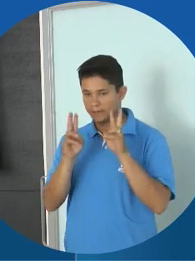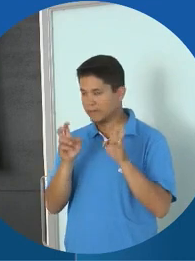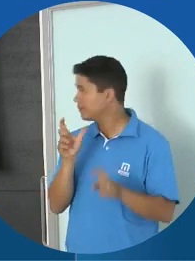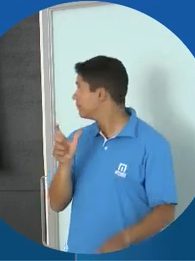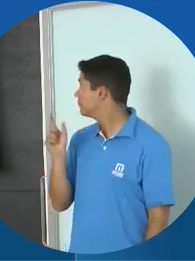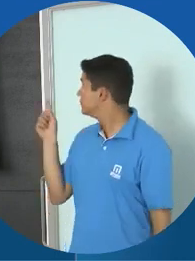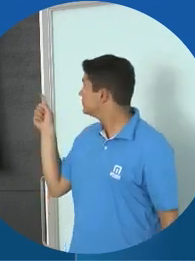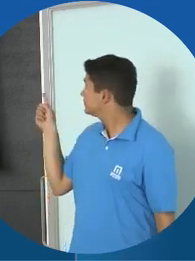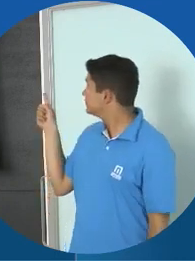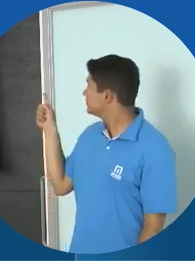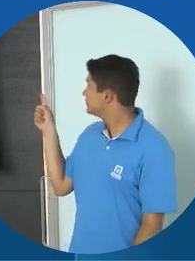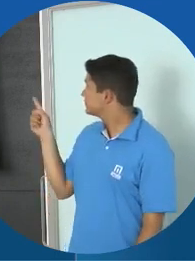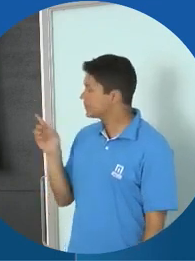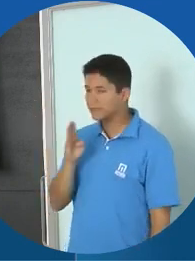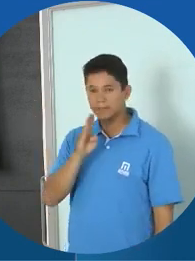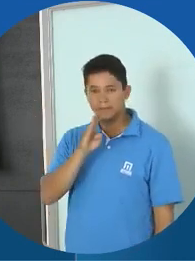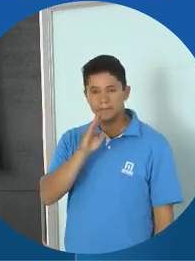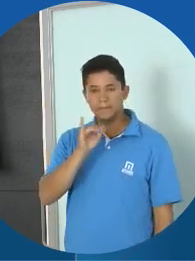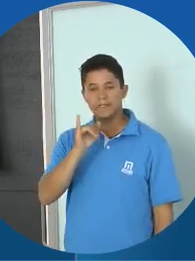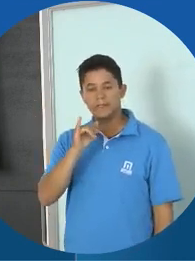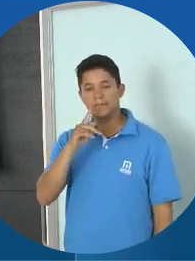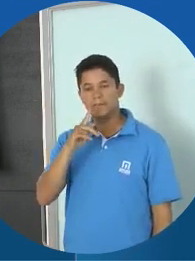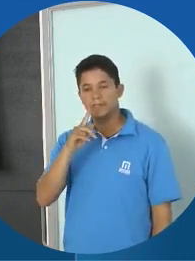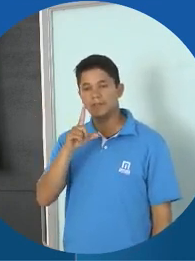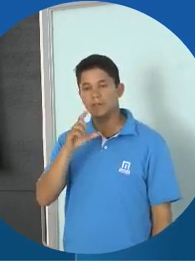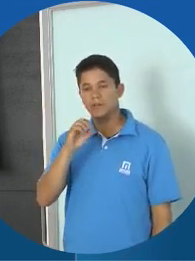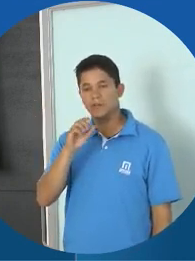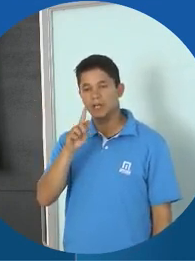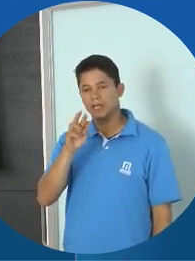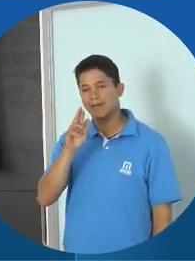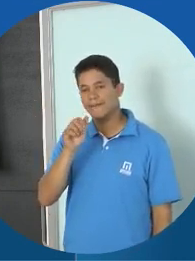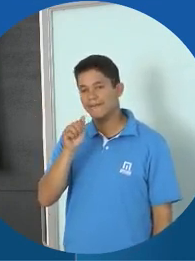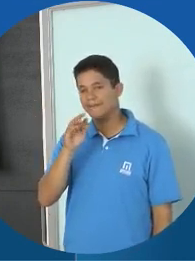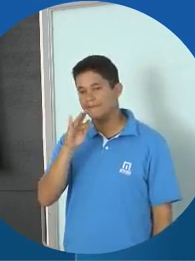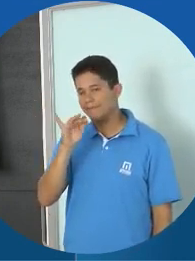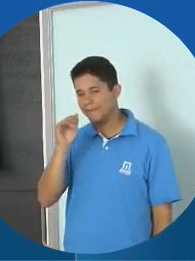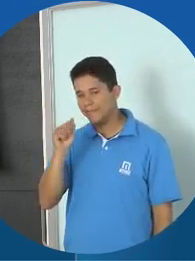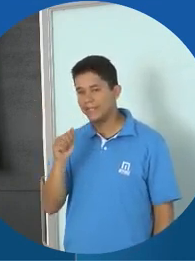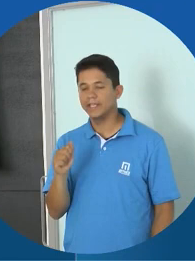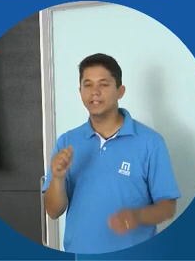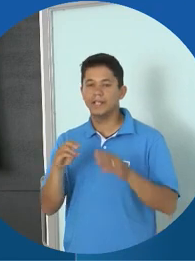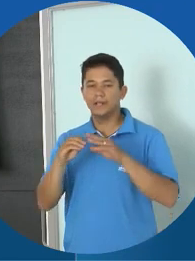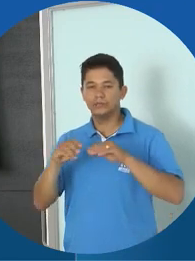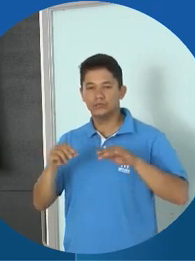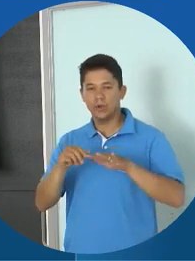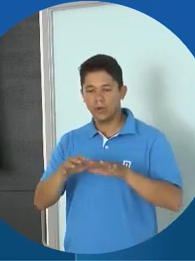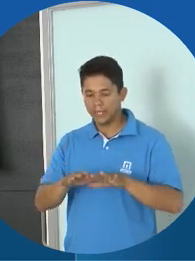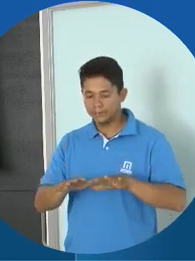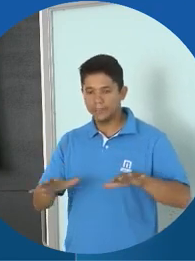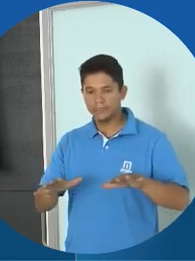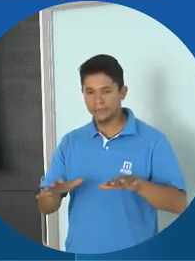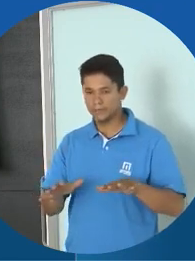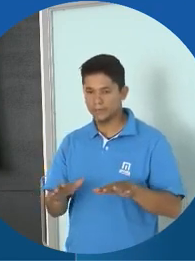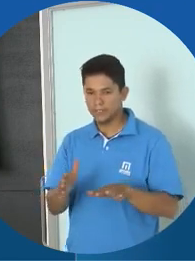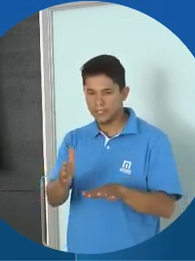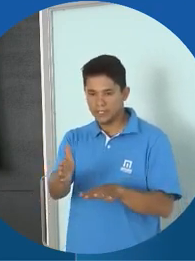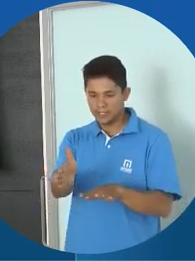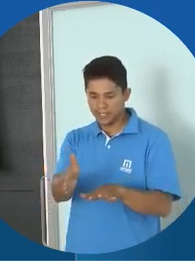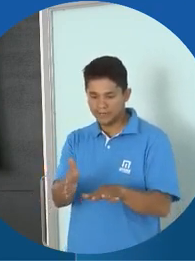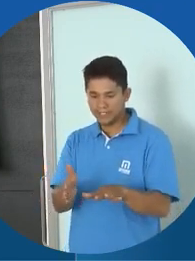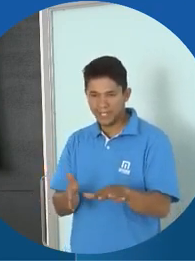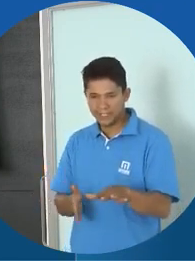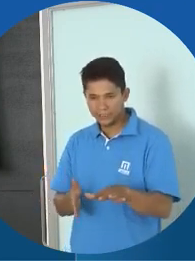um conceito dessa expansão dentro do solo, gerando uma cavidade